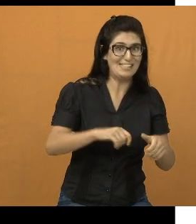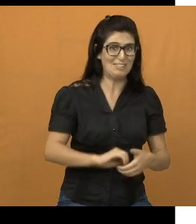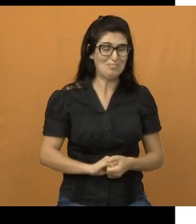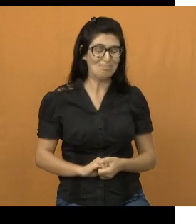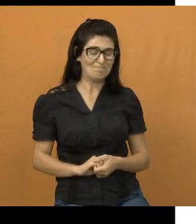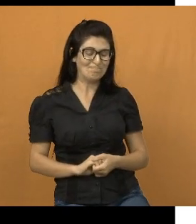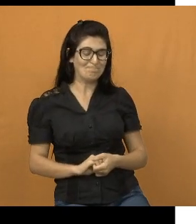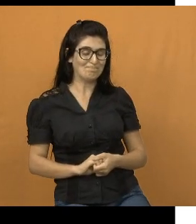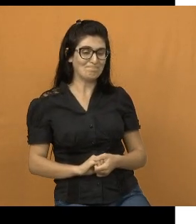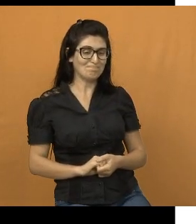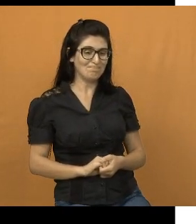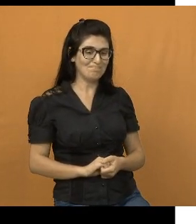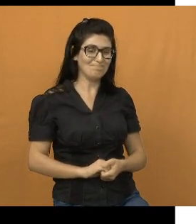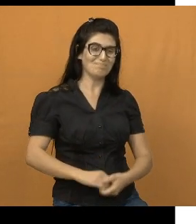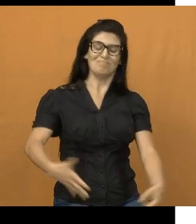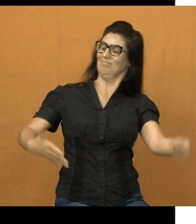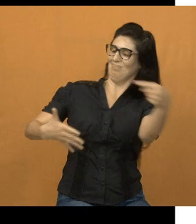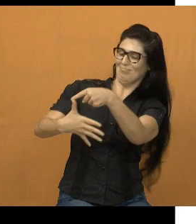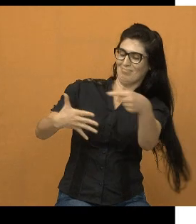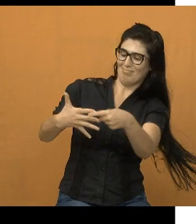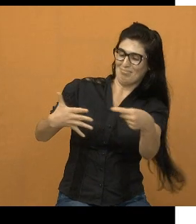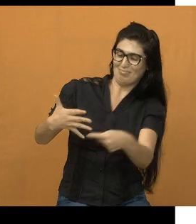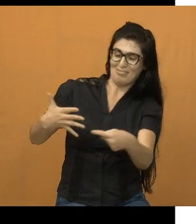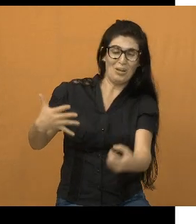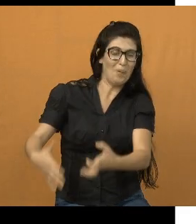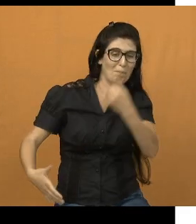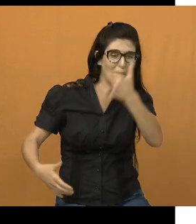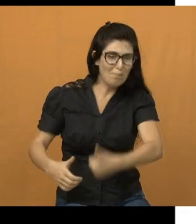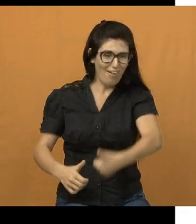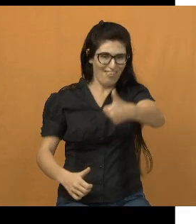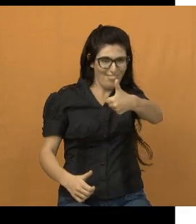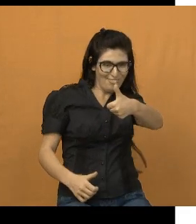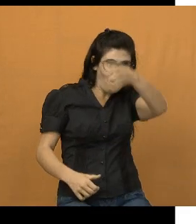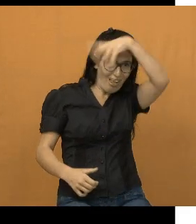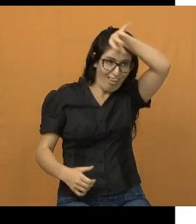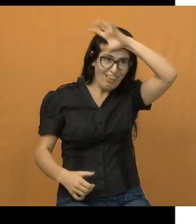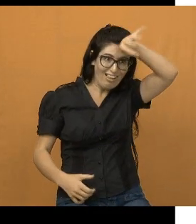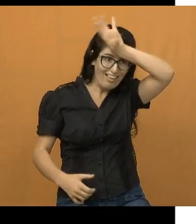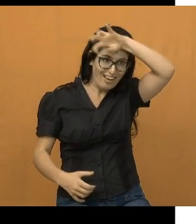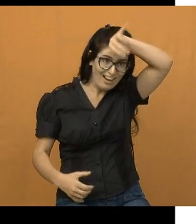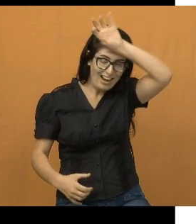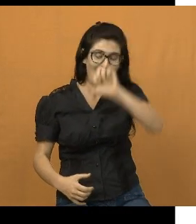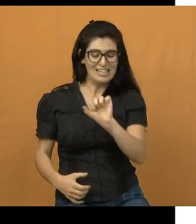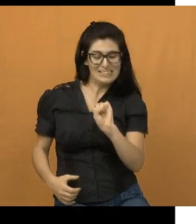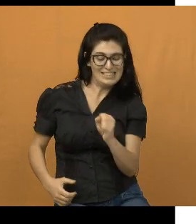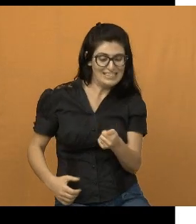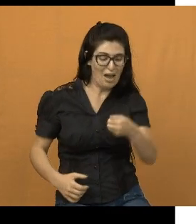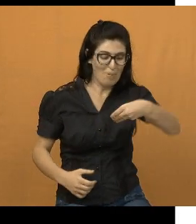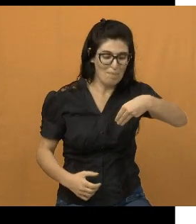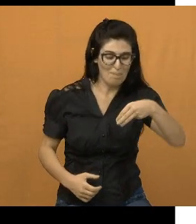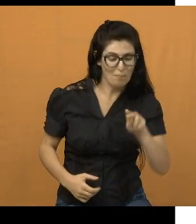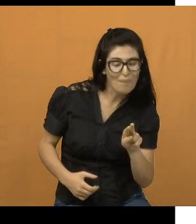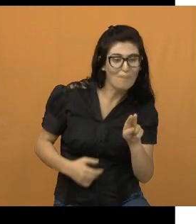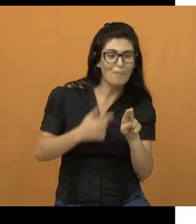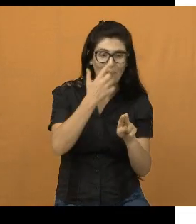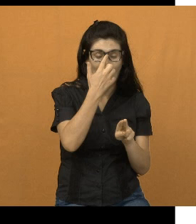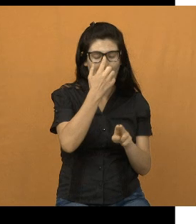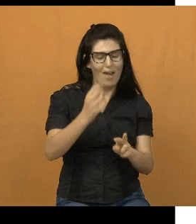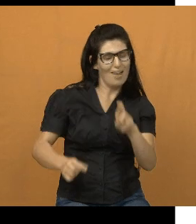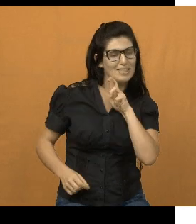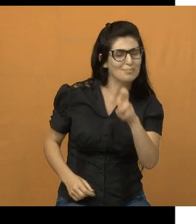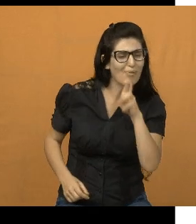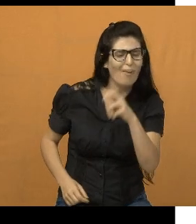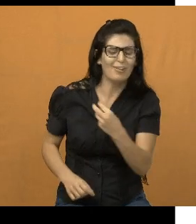Os indicadores de qualidade do SAMU. Tempo médio de resposta, nós fechamos